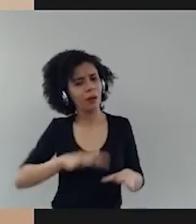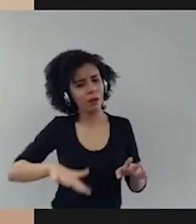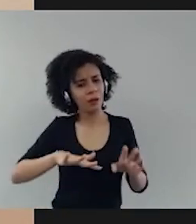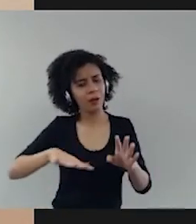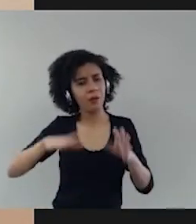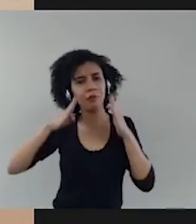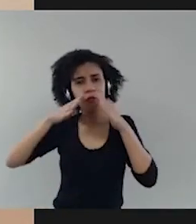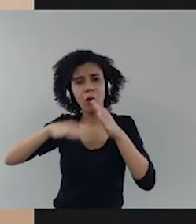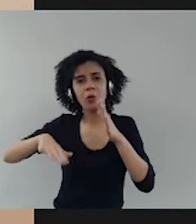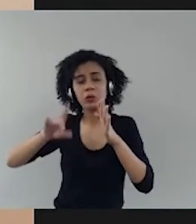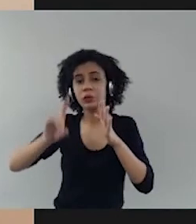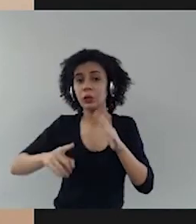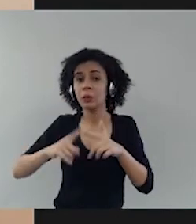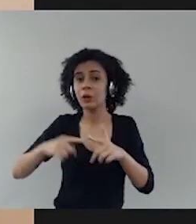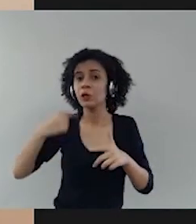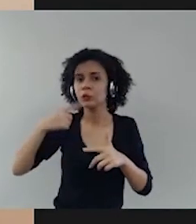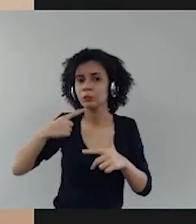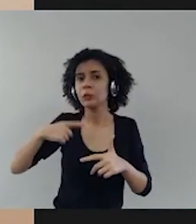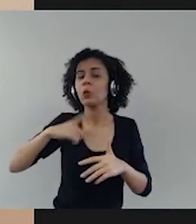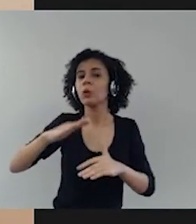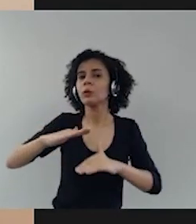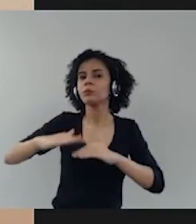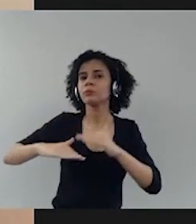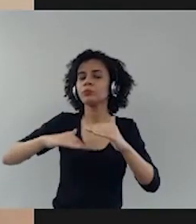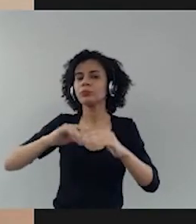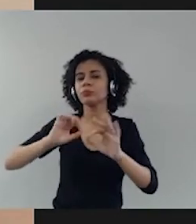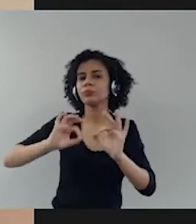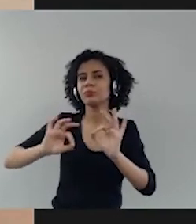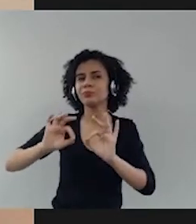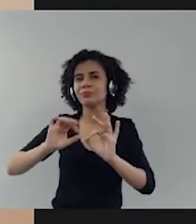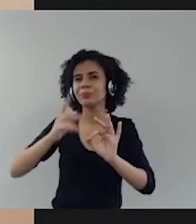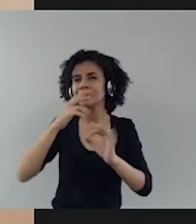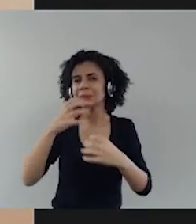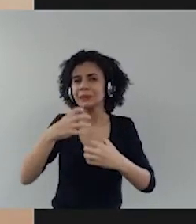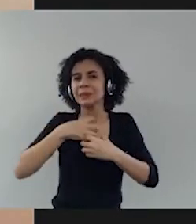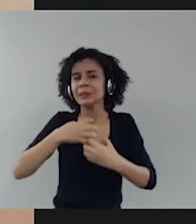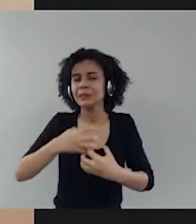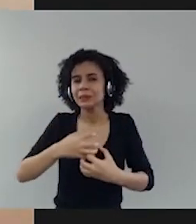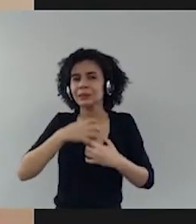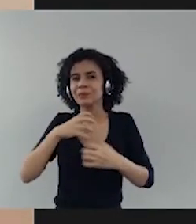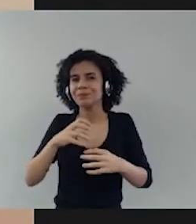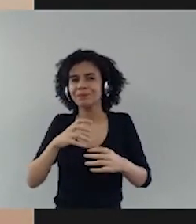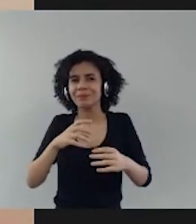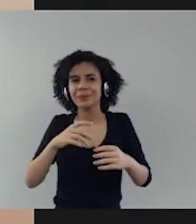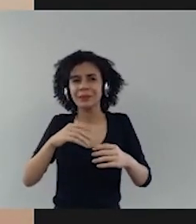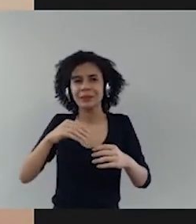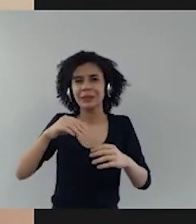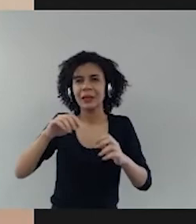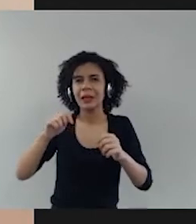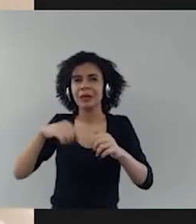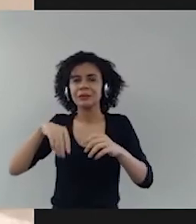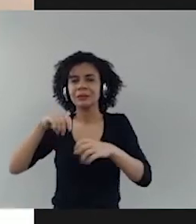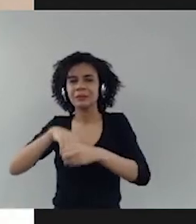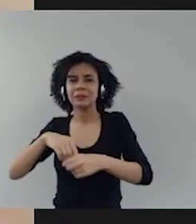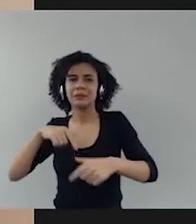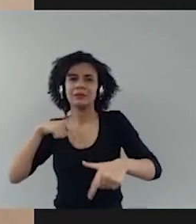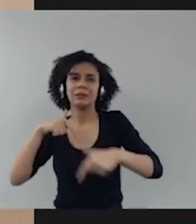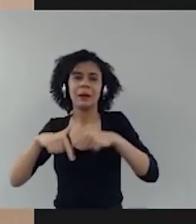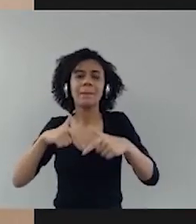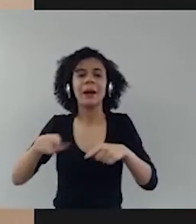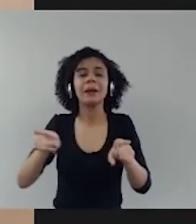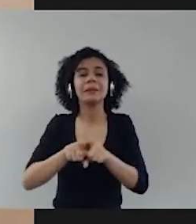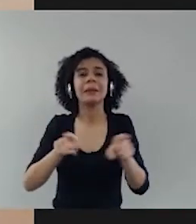direito, já que a advocacia está em processo de retração, se sentindo atingida por desmontes da área do trabalho, por